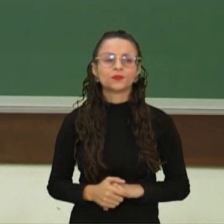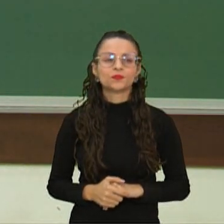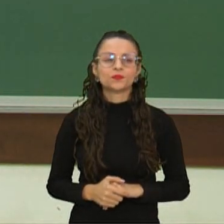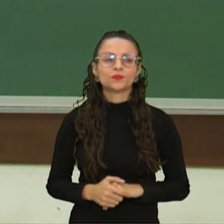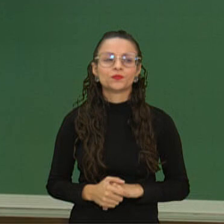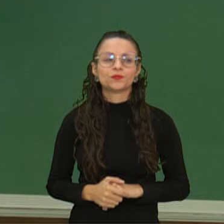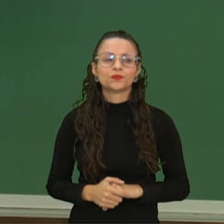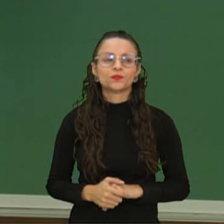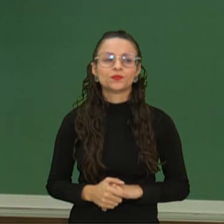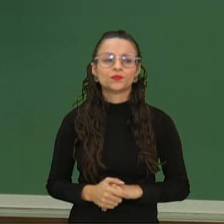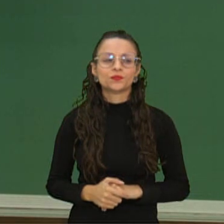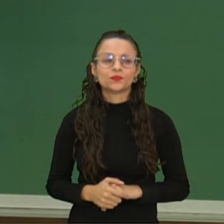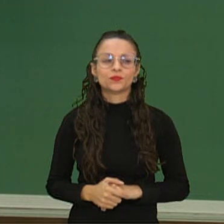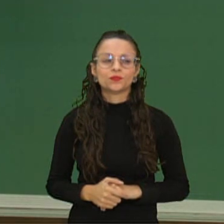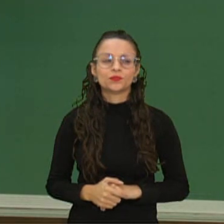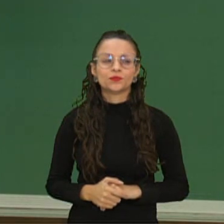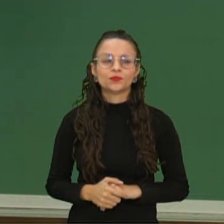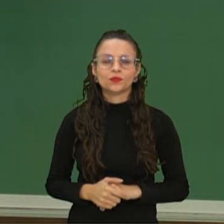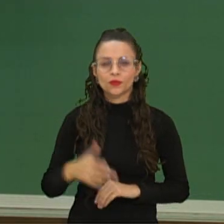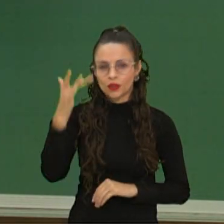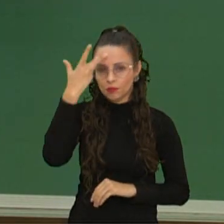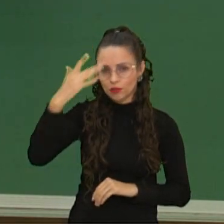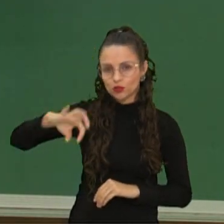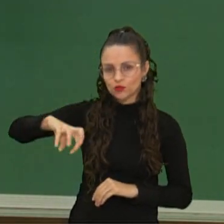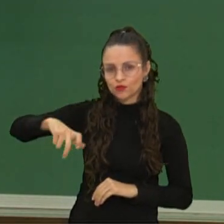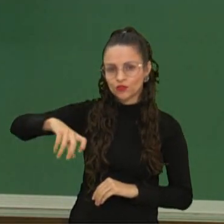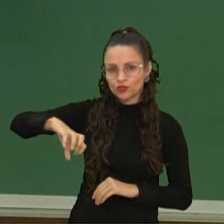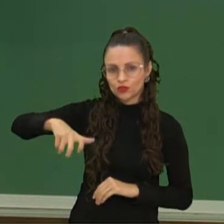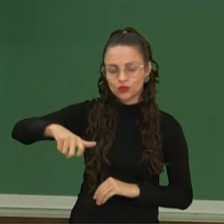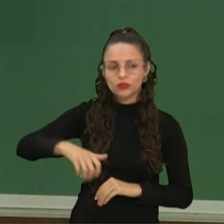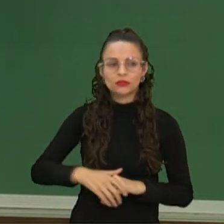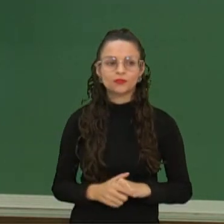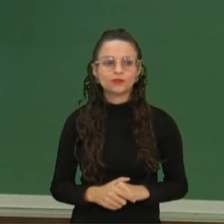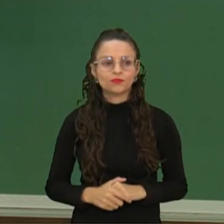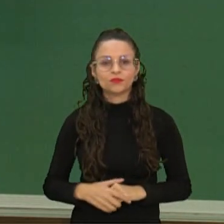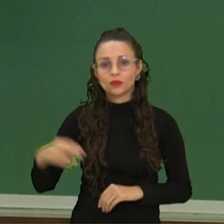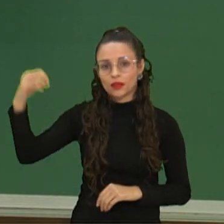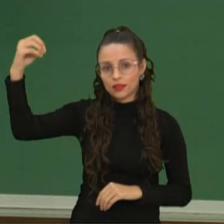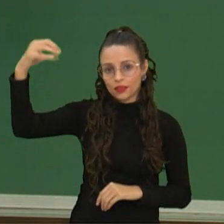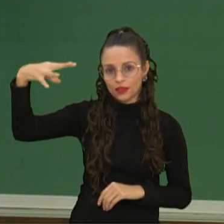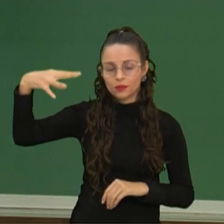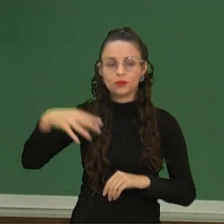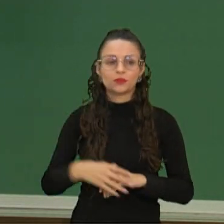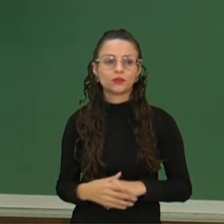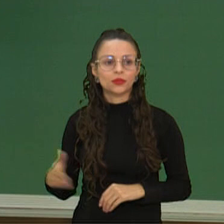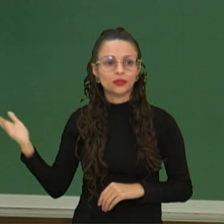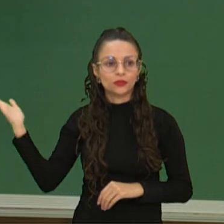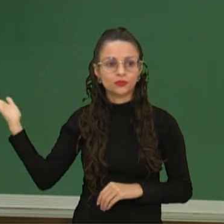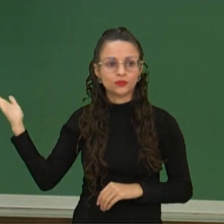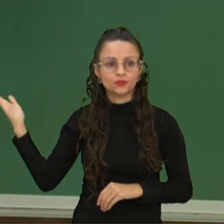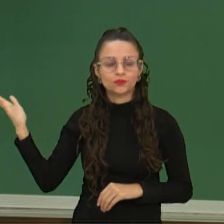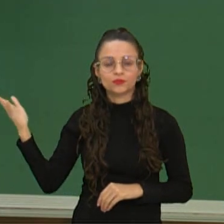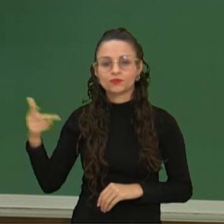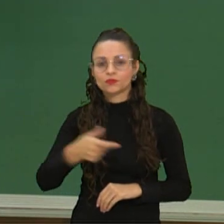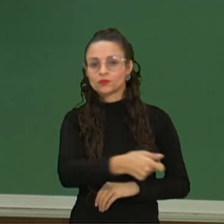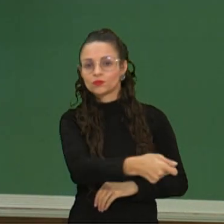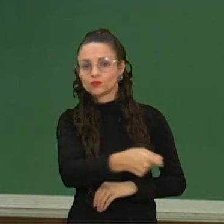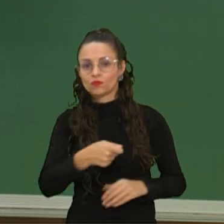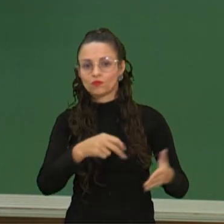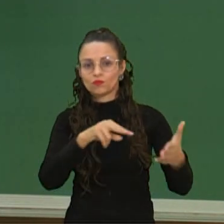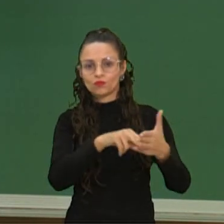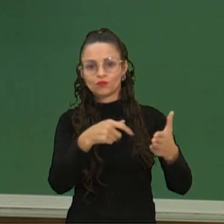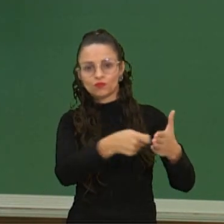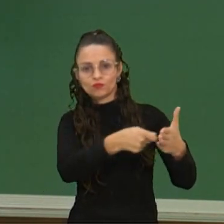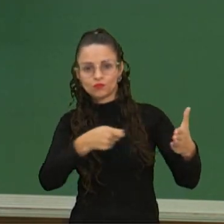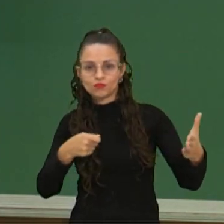temos nas imagens, nós temos uma pessoa fechando a torneira, temos uma lâmpada, nós temos aqui uma mão tirando os fios